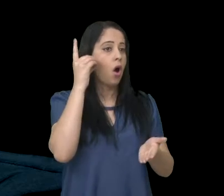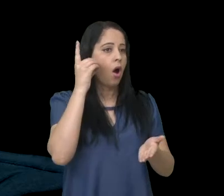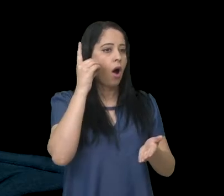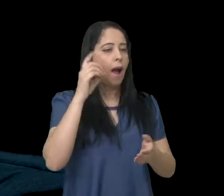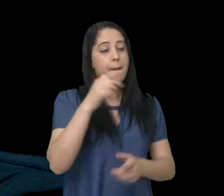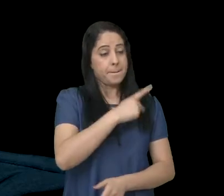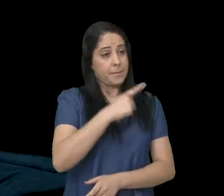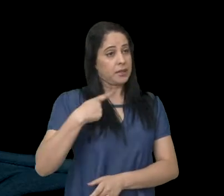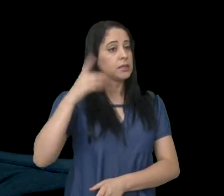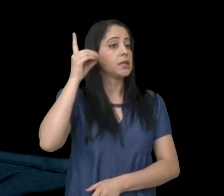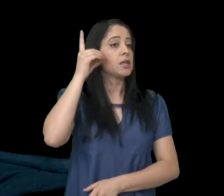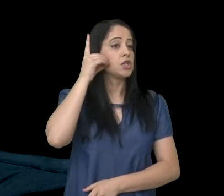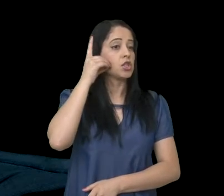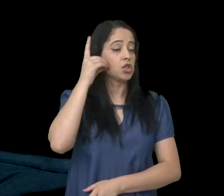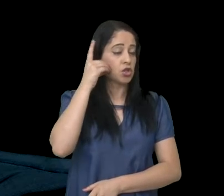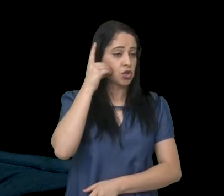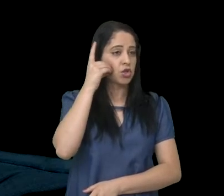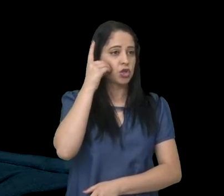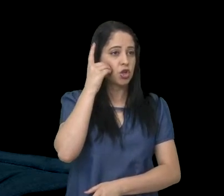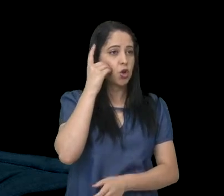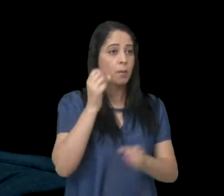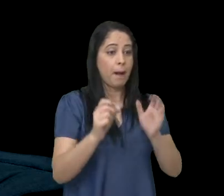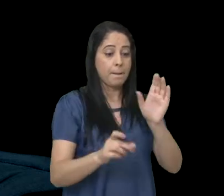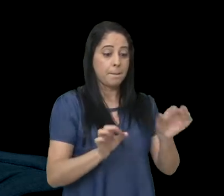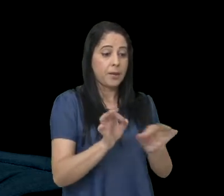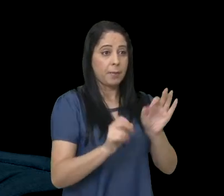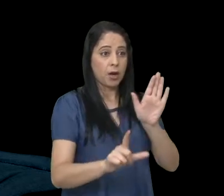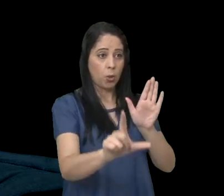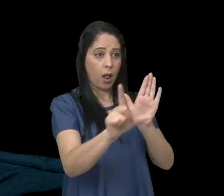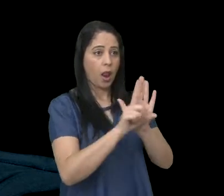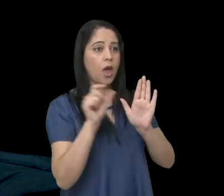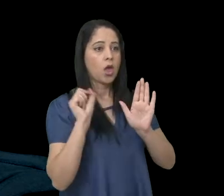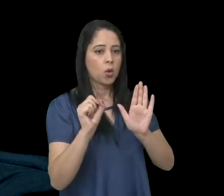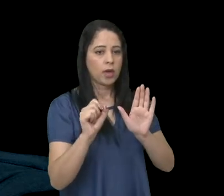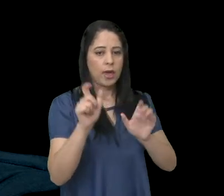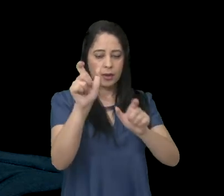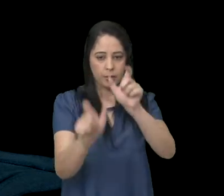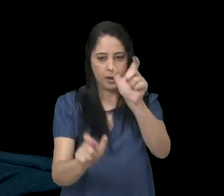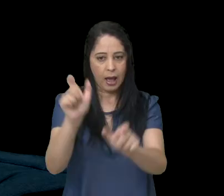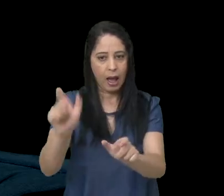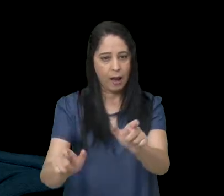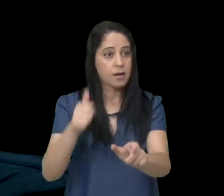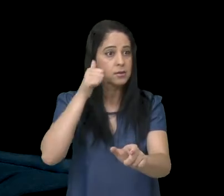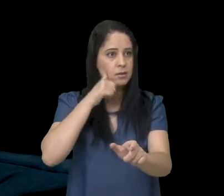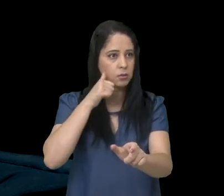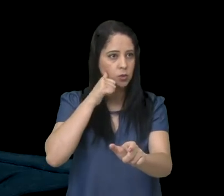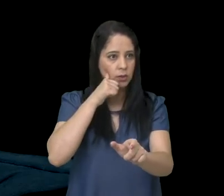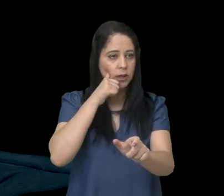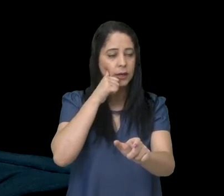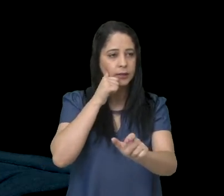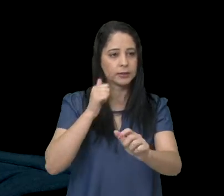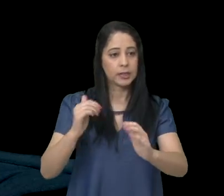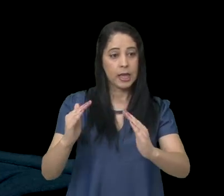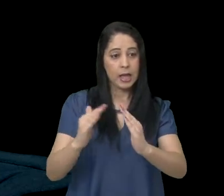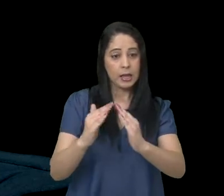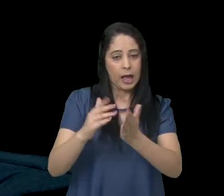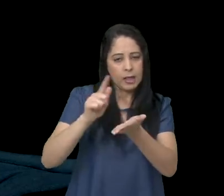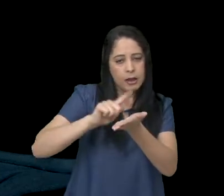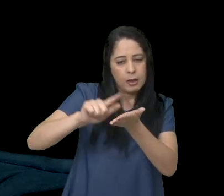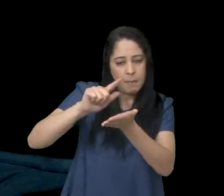das domésticas, e para isso acontecer no Congresso Nacional, nós levamos um abaixo-assinado